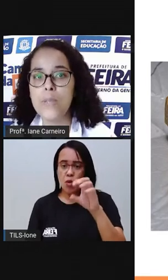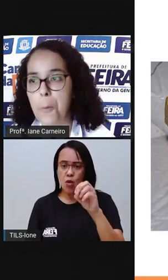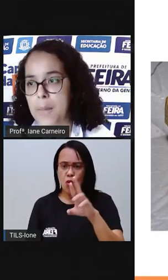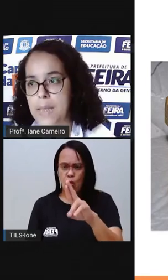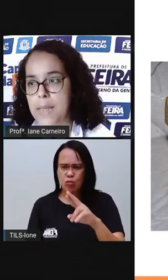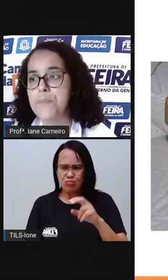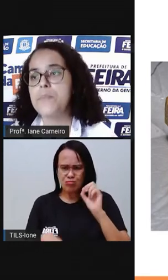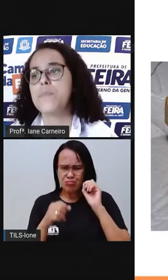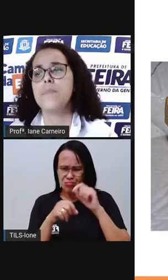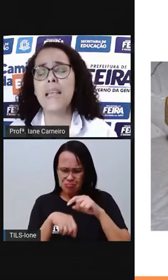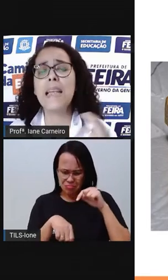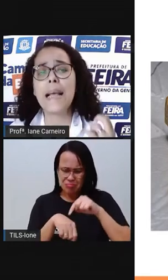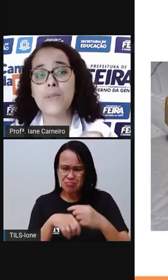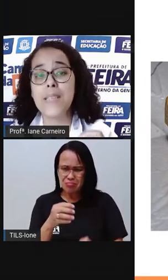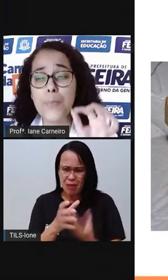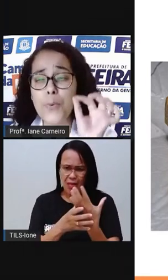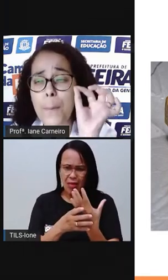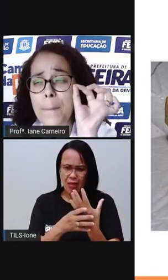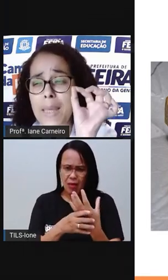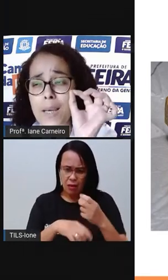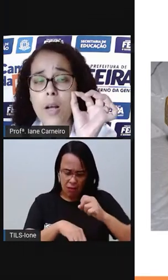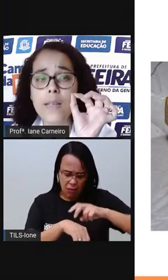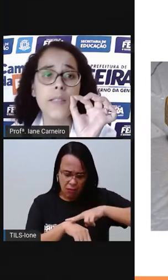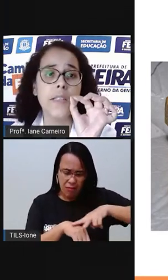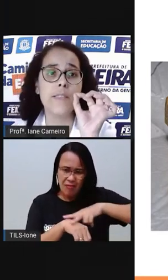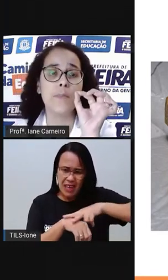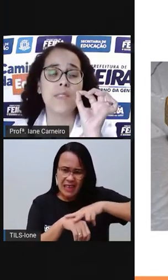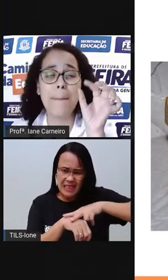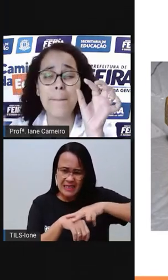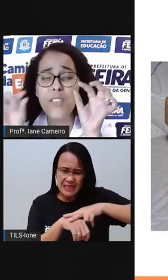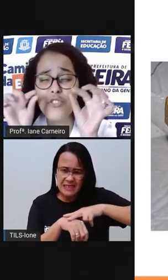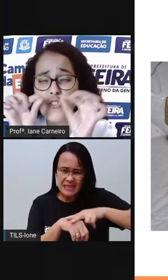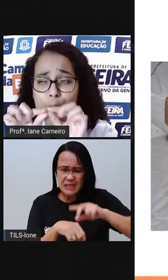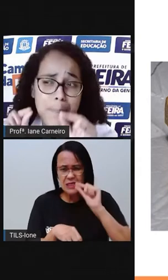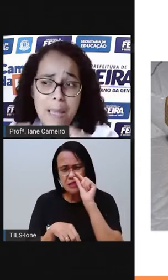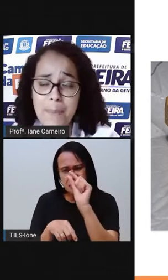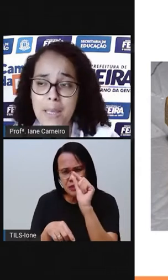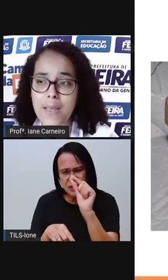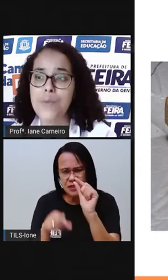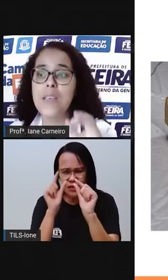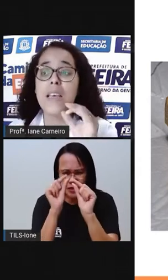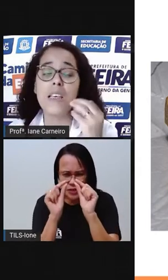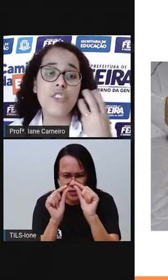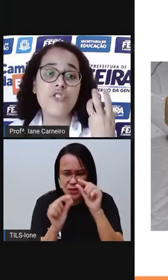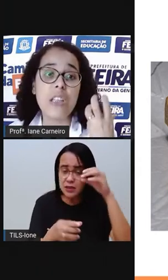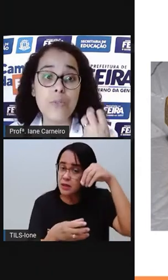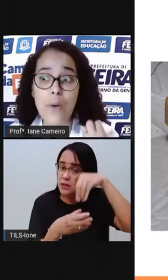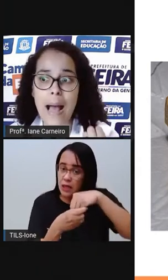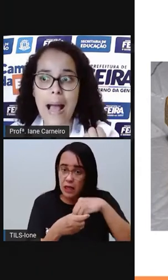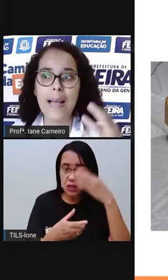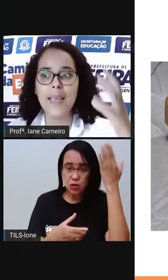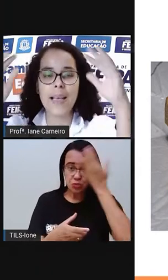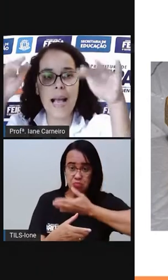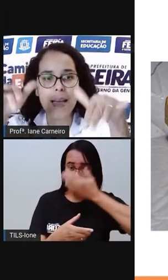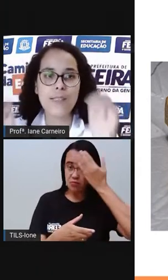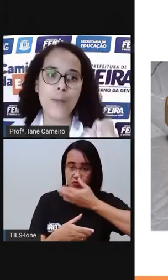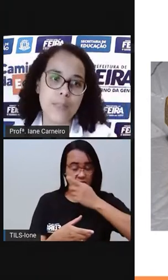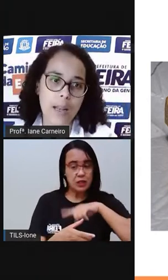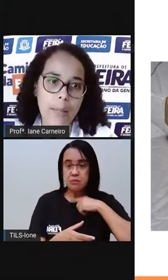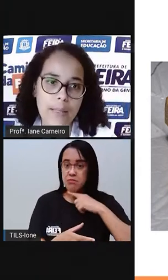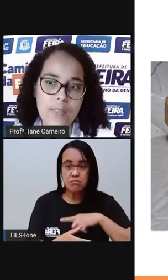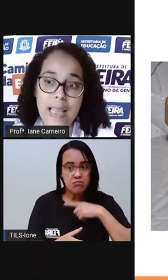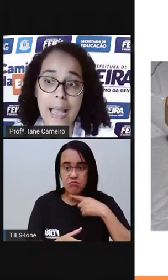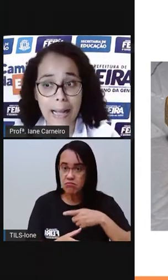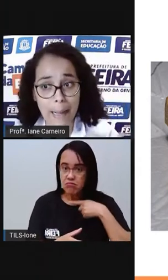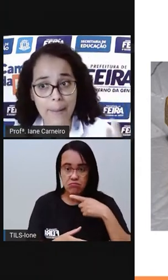na comida? Ele é causado por micro-organismos, né? Bichinhos bem pequenininhos que estão no ar e caem sobre